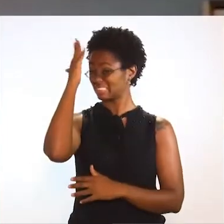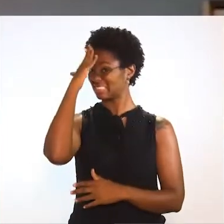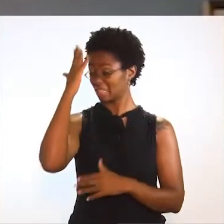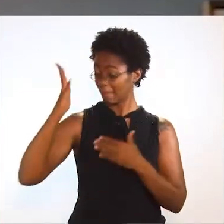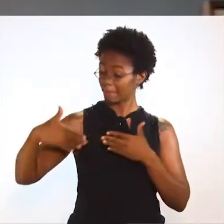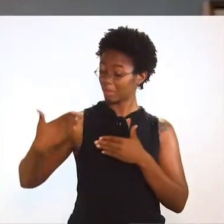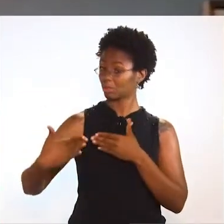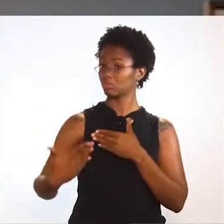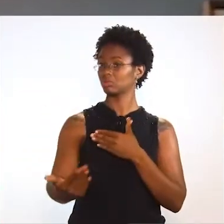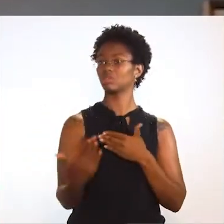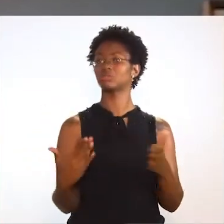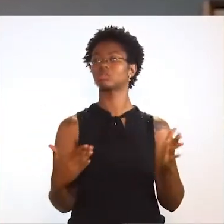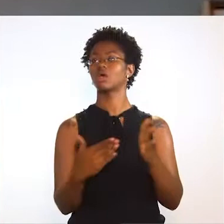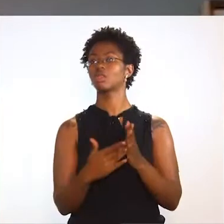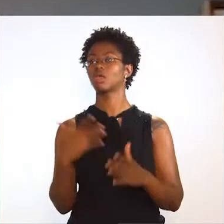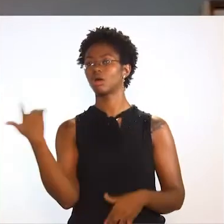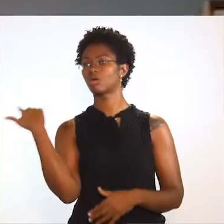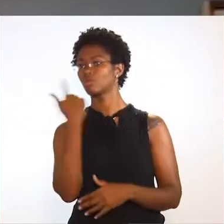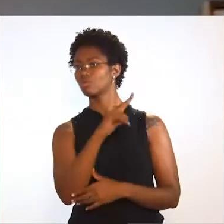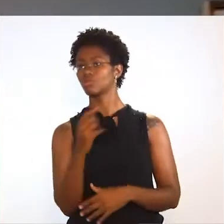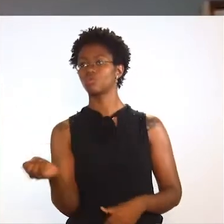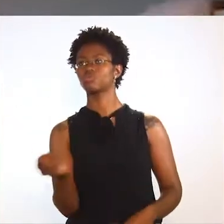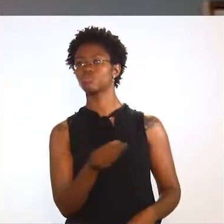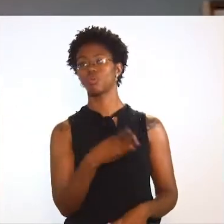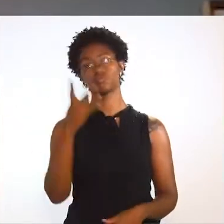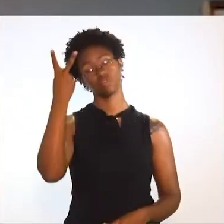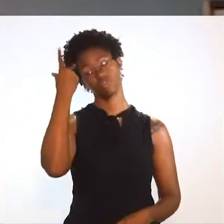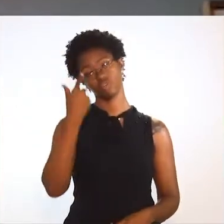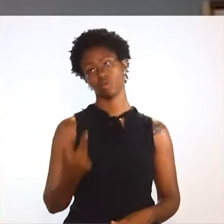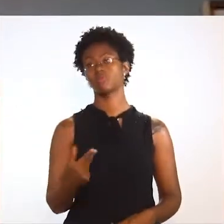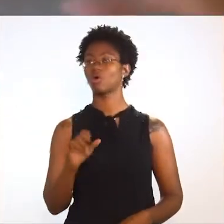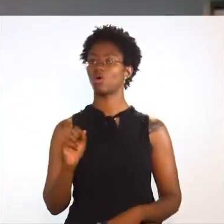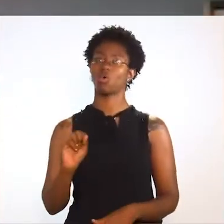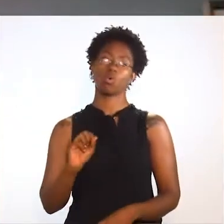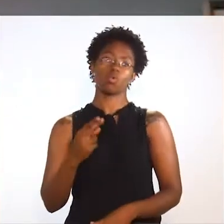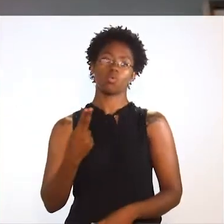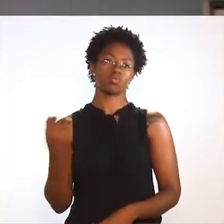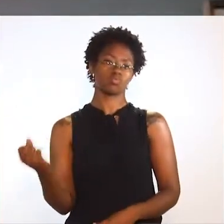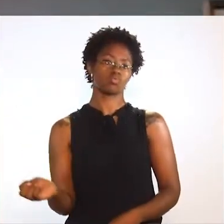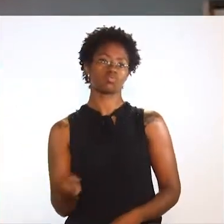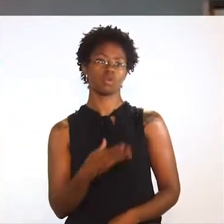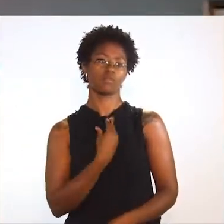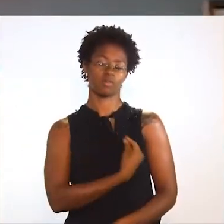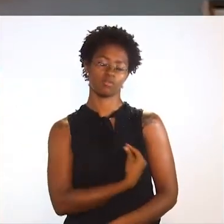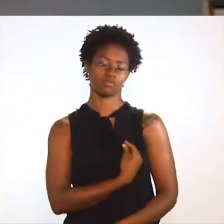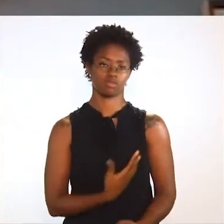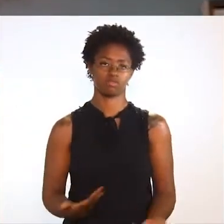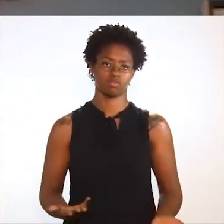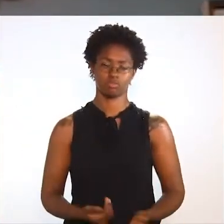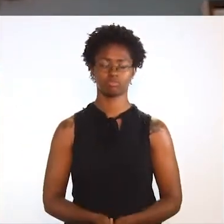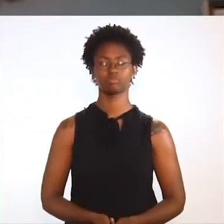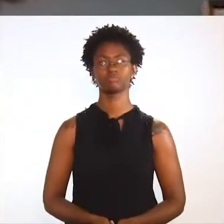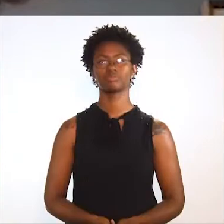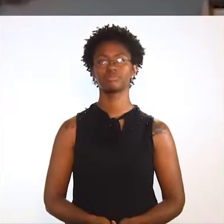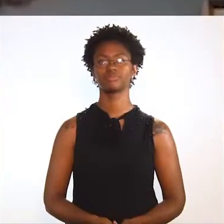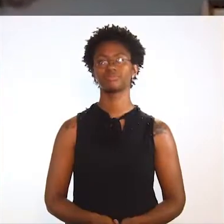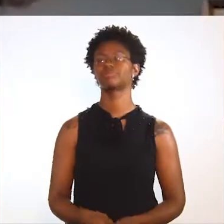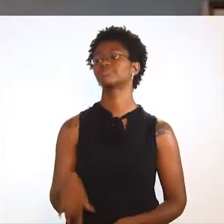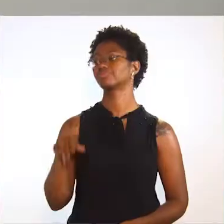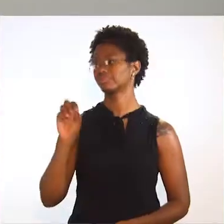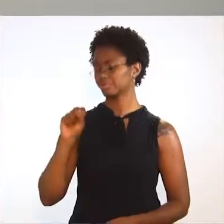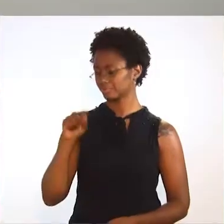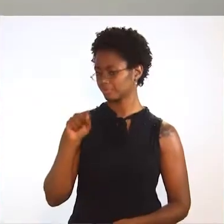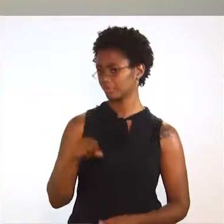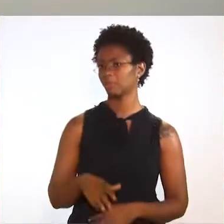ainda tem um longo processo aí para que a gente possa chegar ao novo normal ou à nossa nova vida.